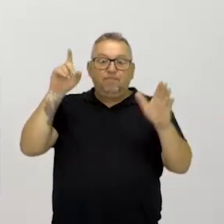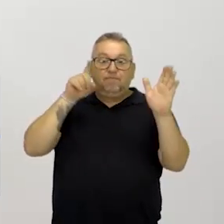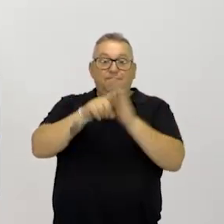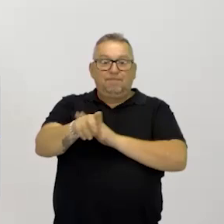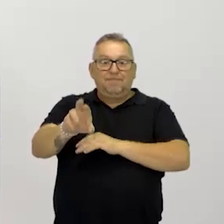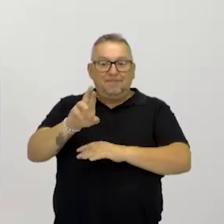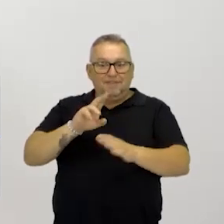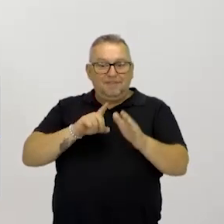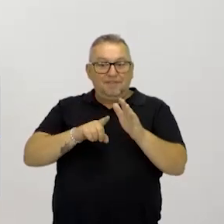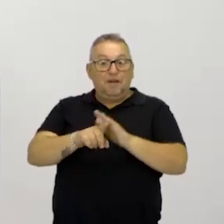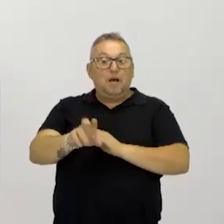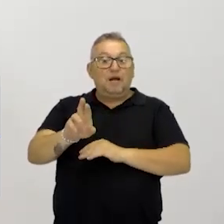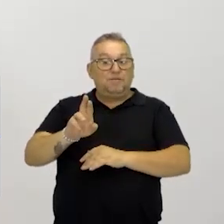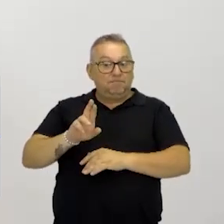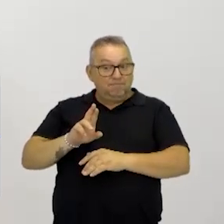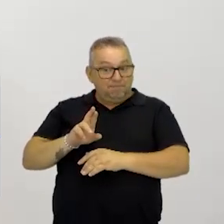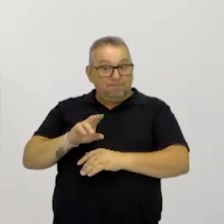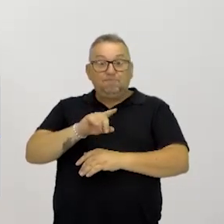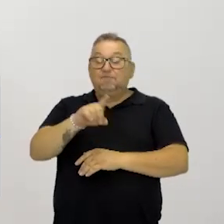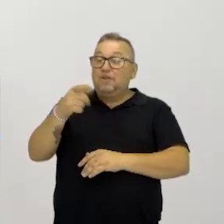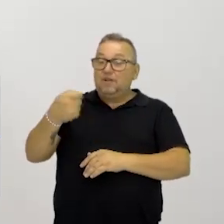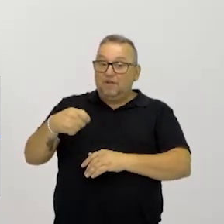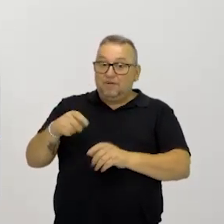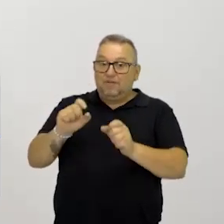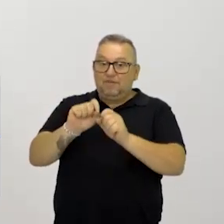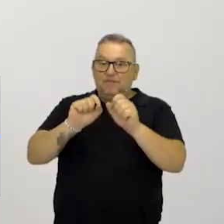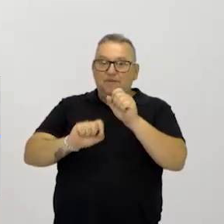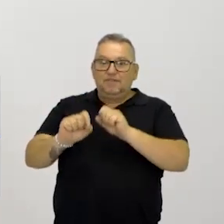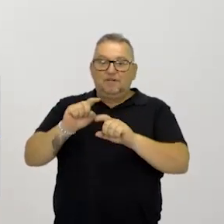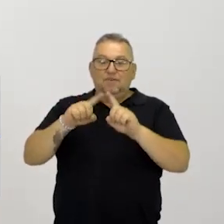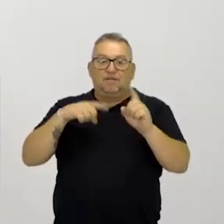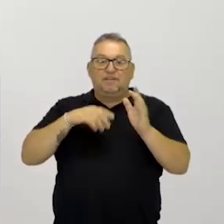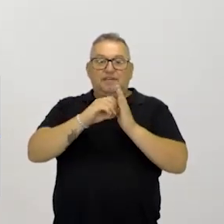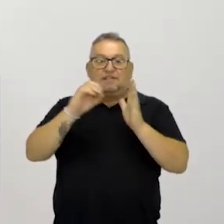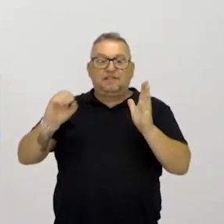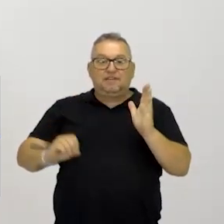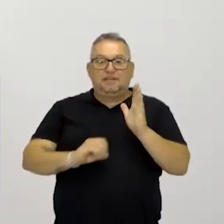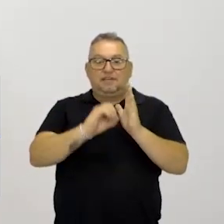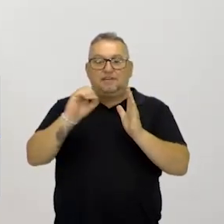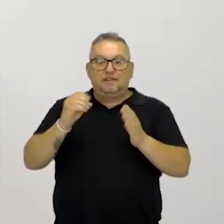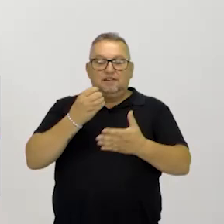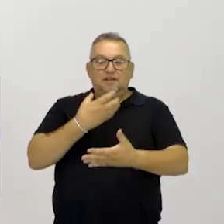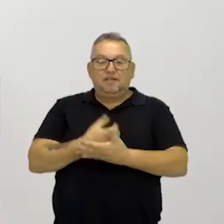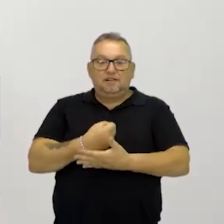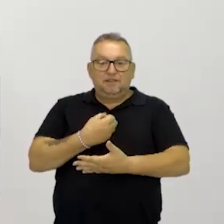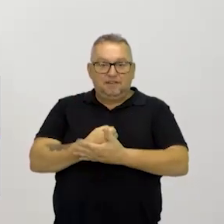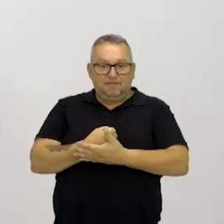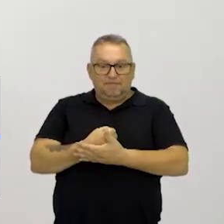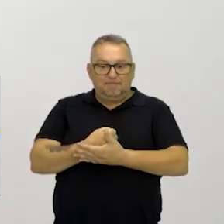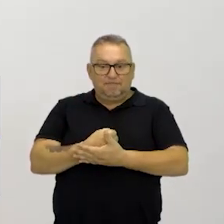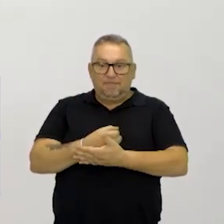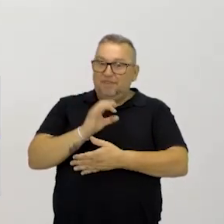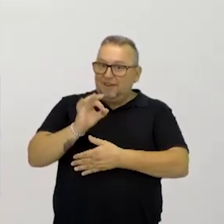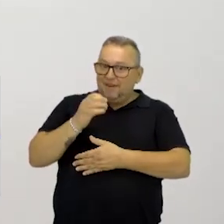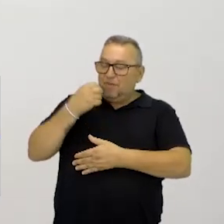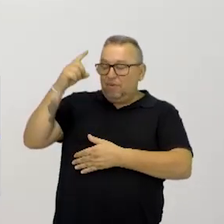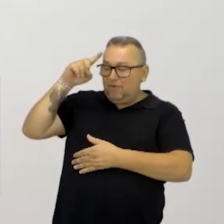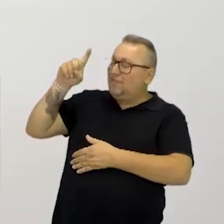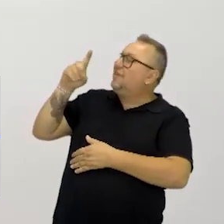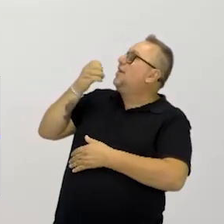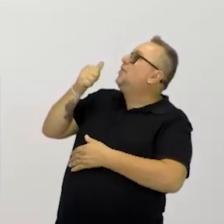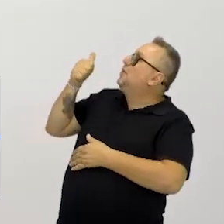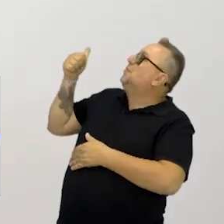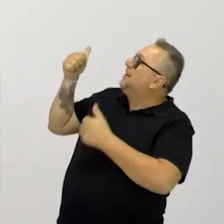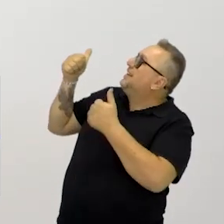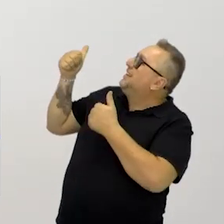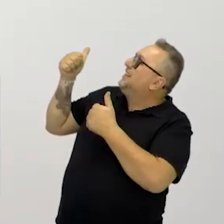né? Esse quiz aí, você vai precisar do aplicativo do CMSP ligadão aí no celular. Beleza? Bom dia, Sidney, tudo